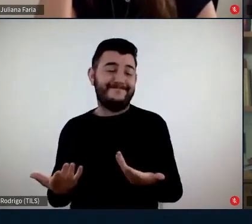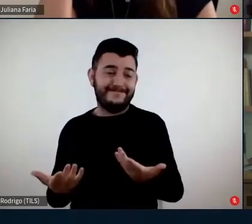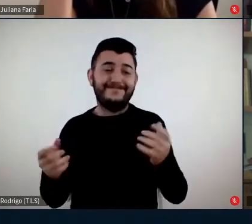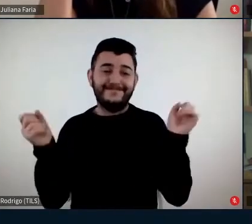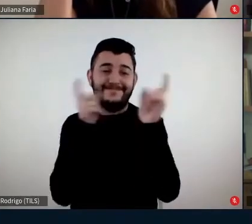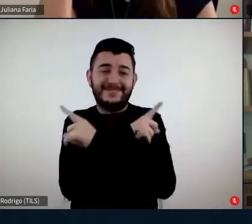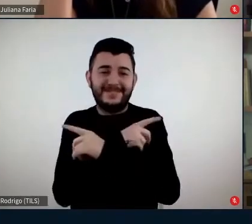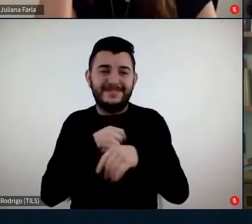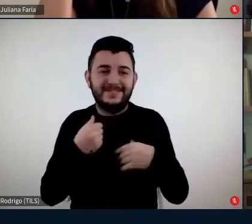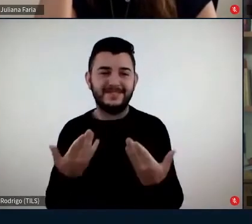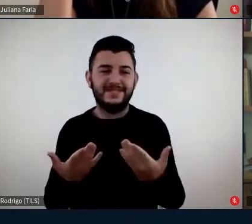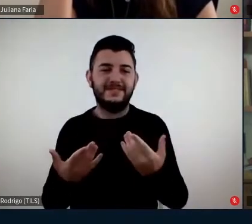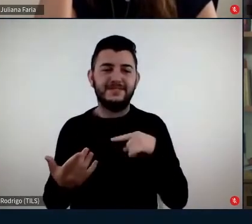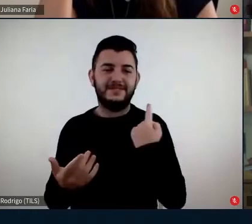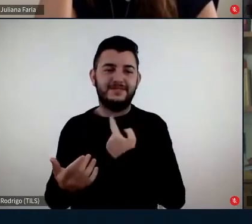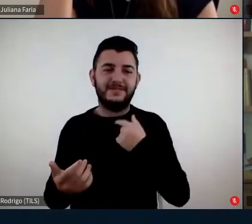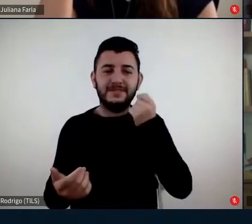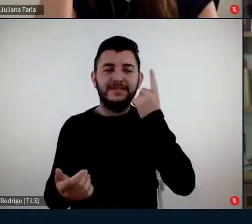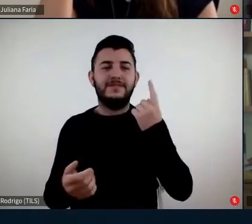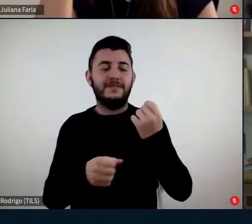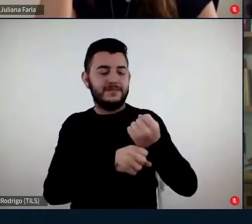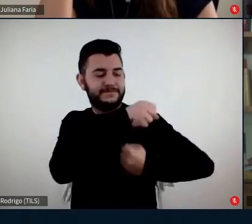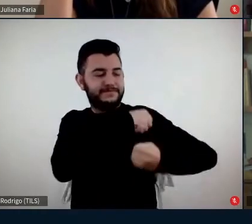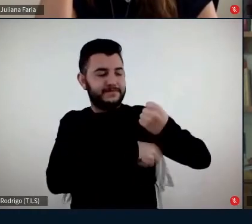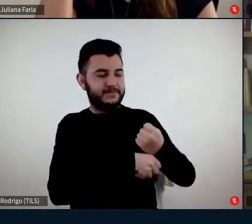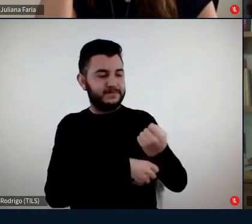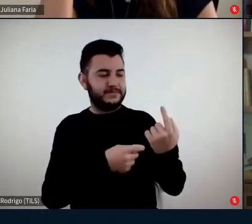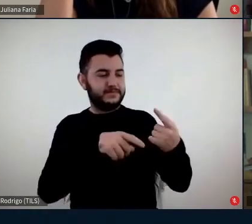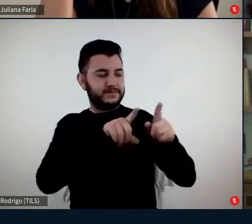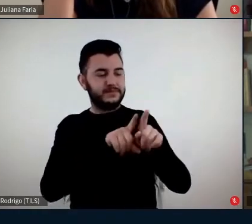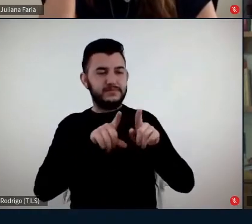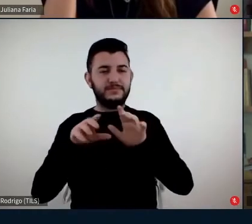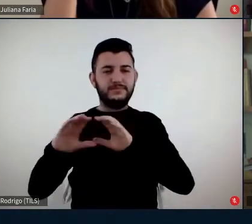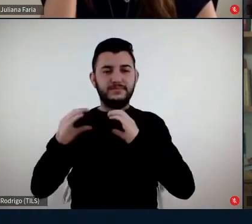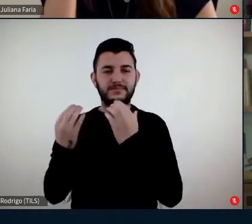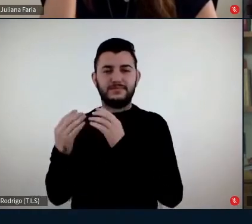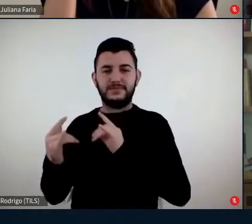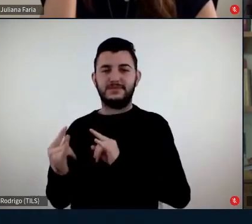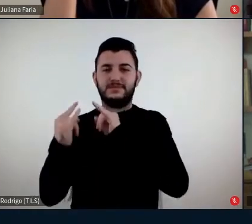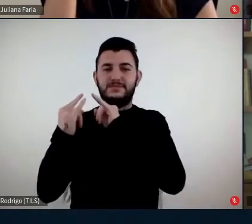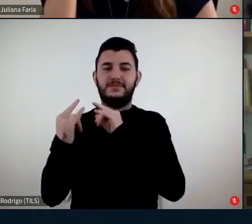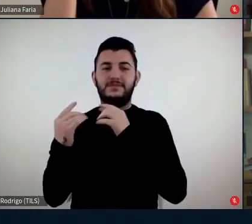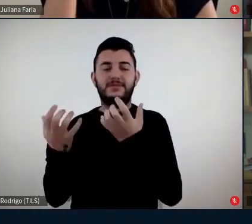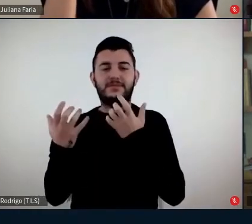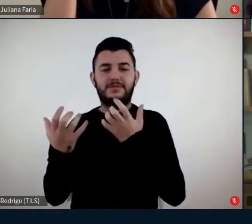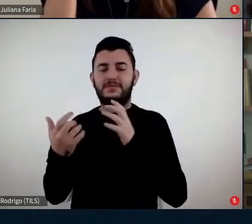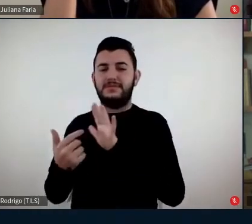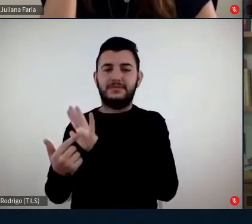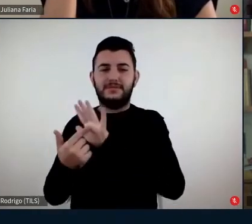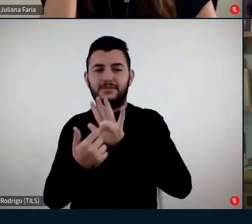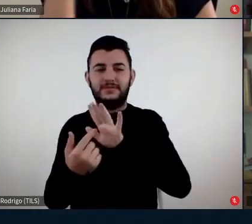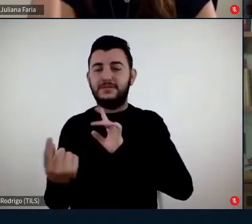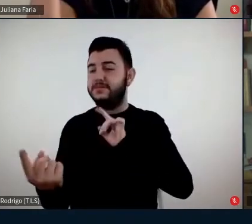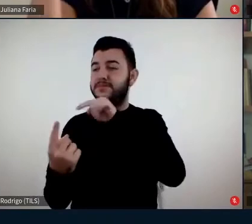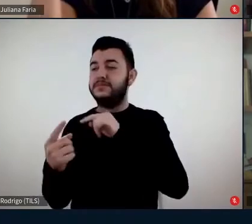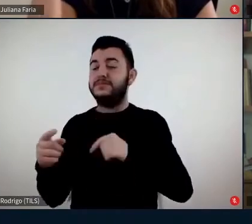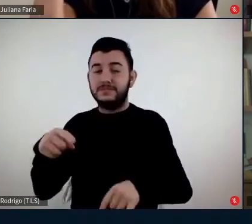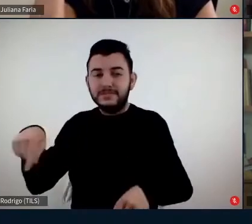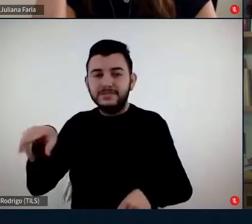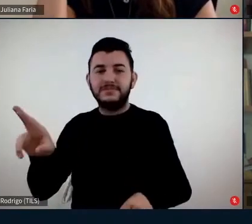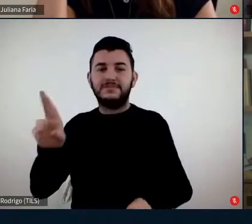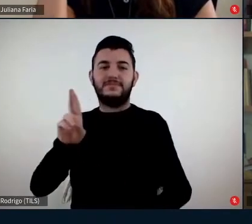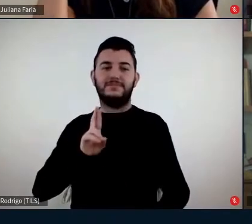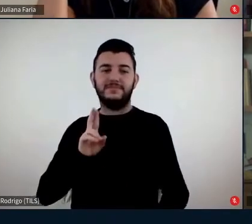ano passado tivesse apresentado no Congresso do INES, né, essas ideias e pudéssemos ter tido uma resposta do próprio INES.